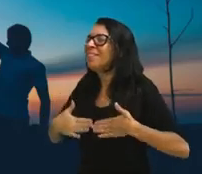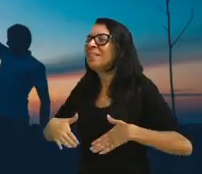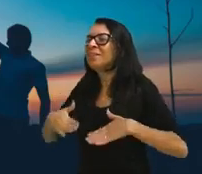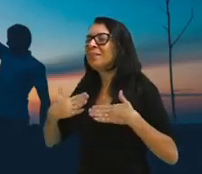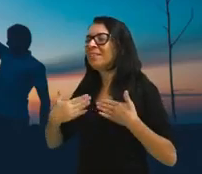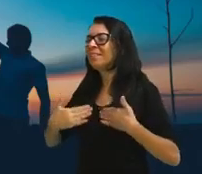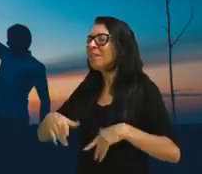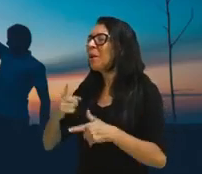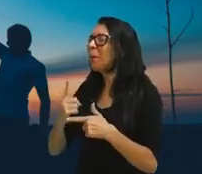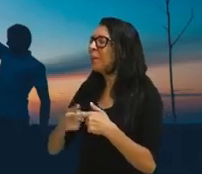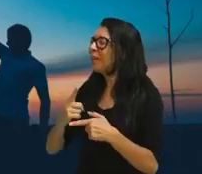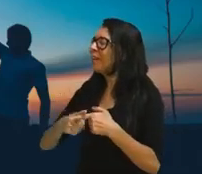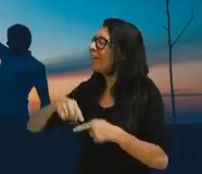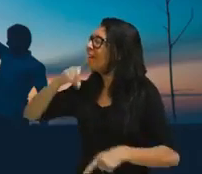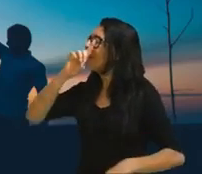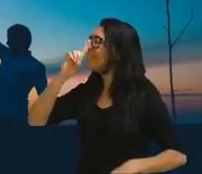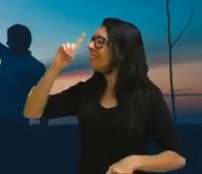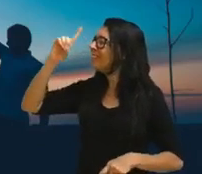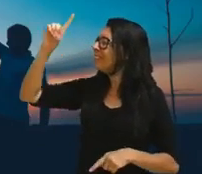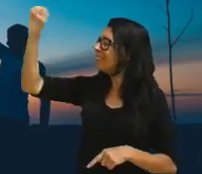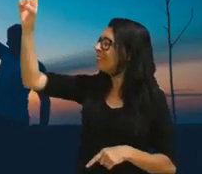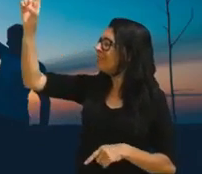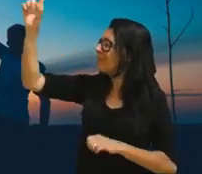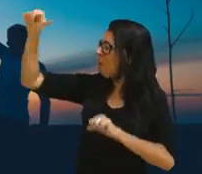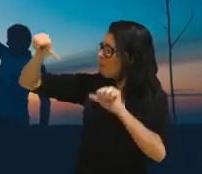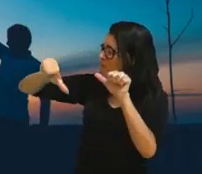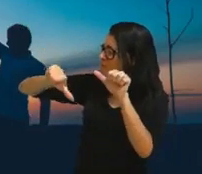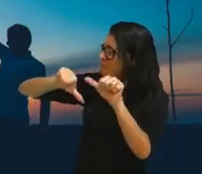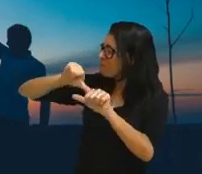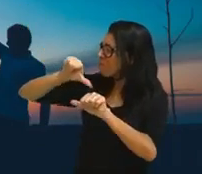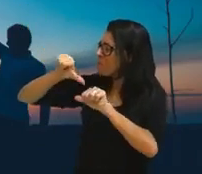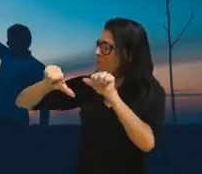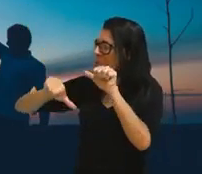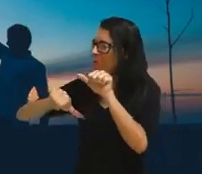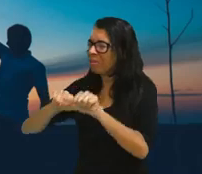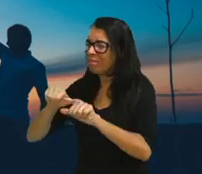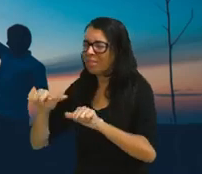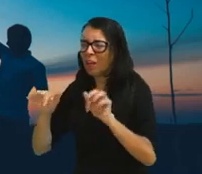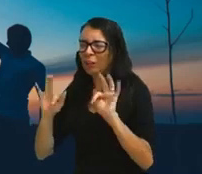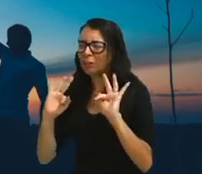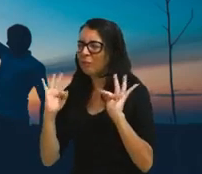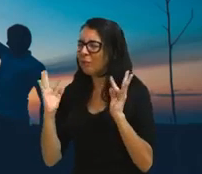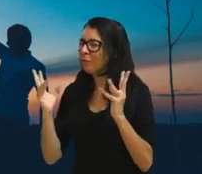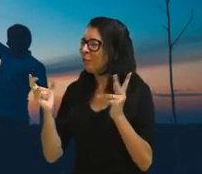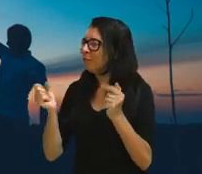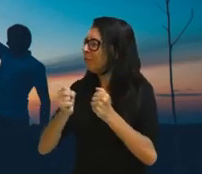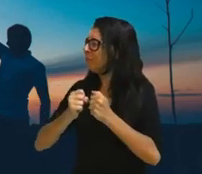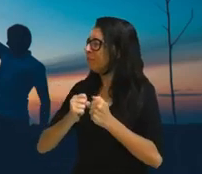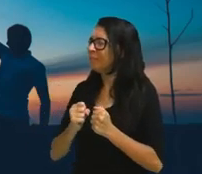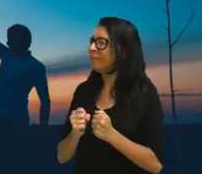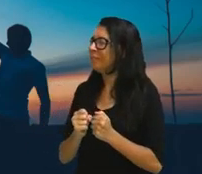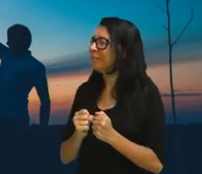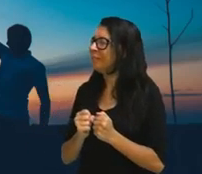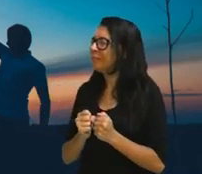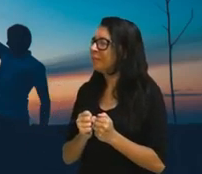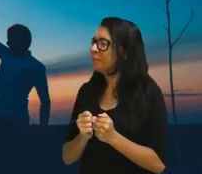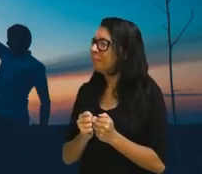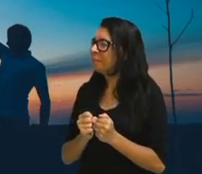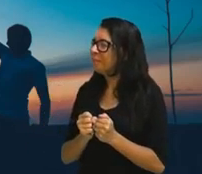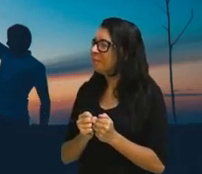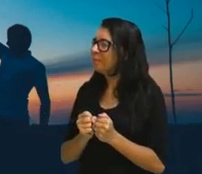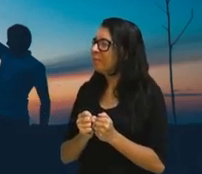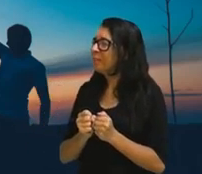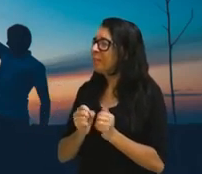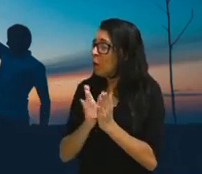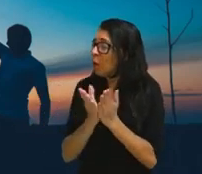E tudo se transforma diante da Tua palavra, que